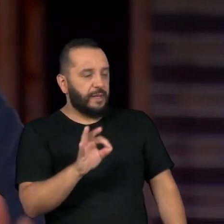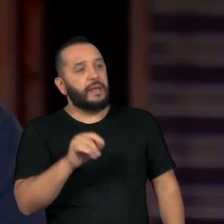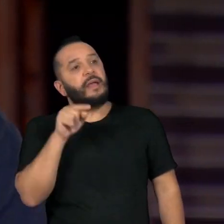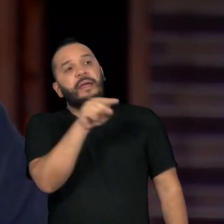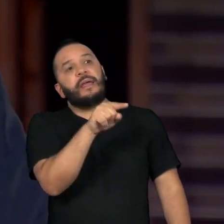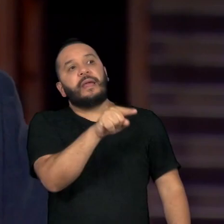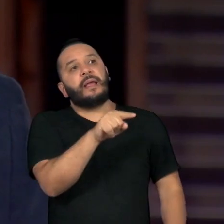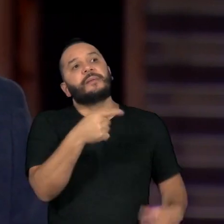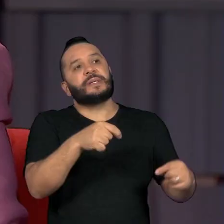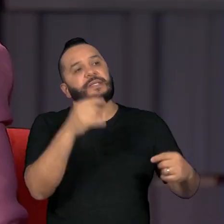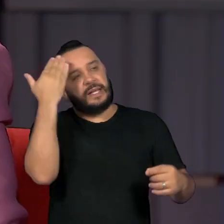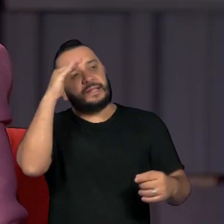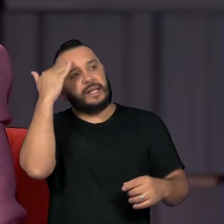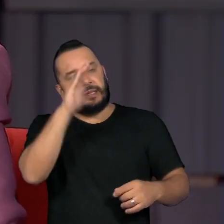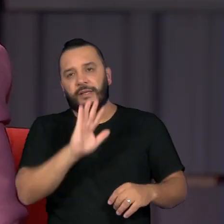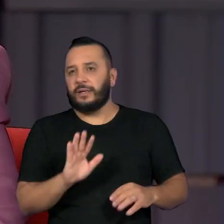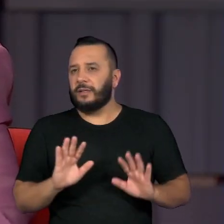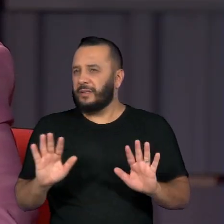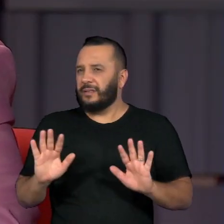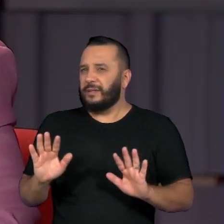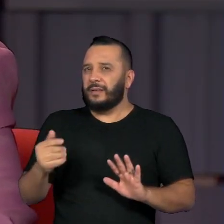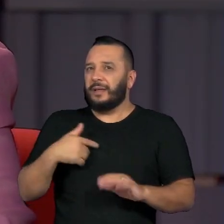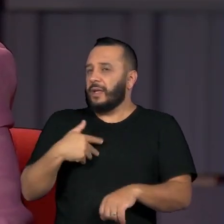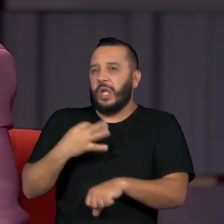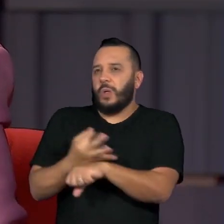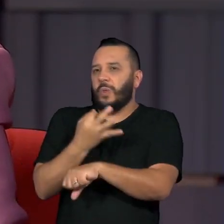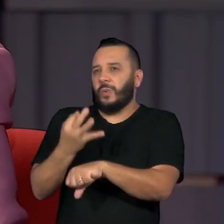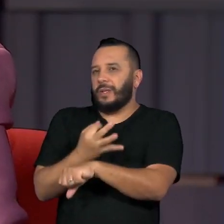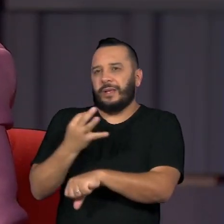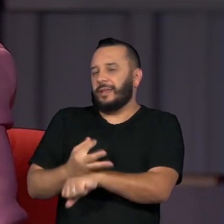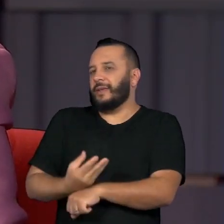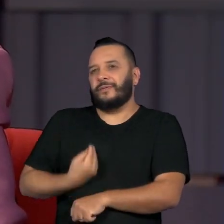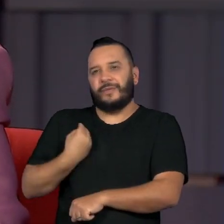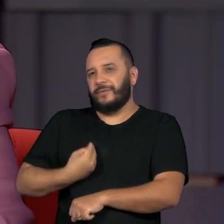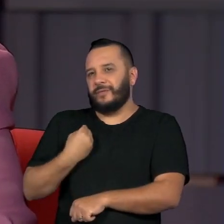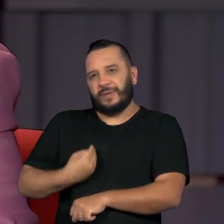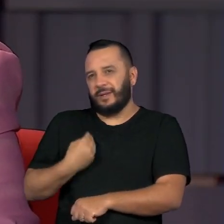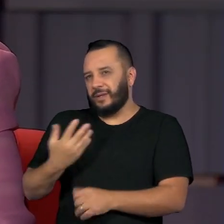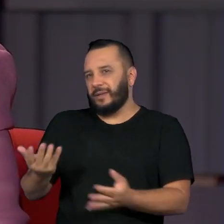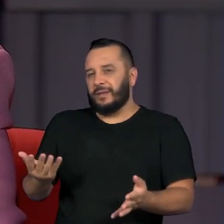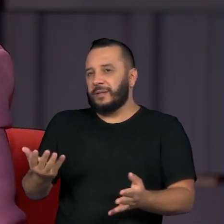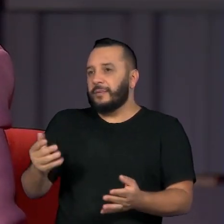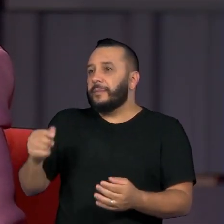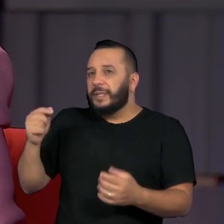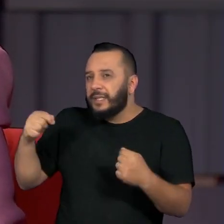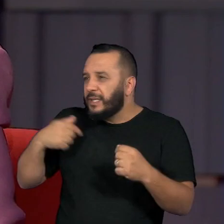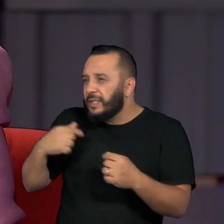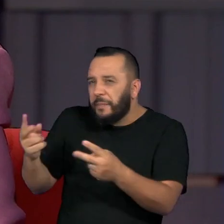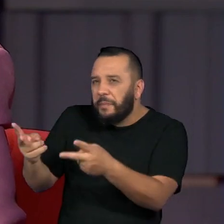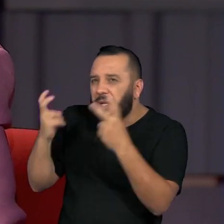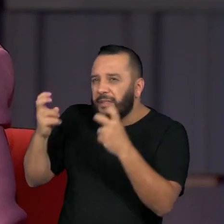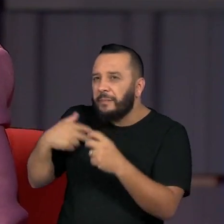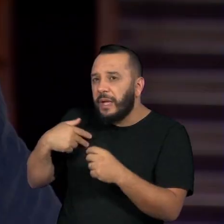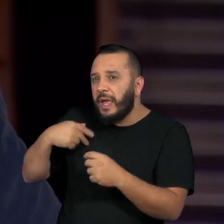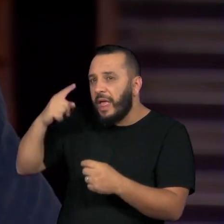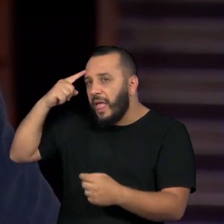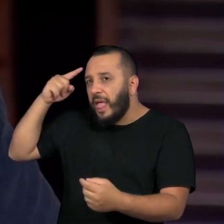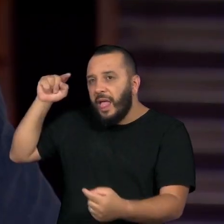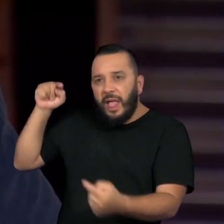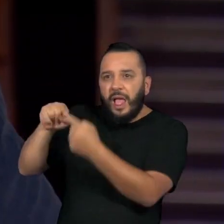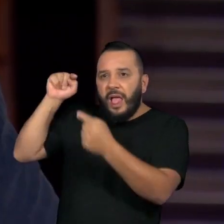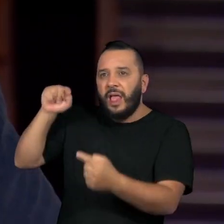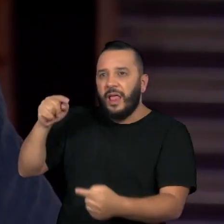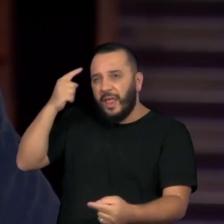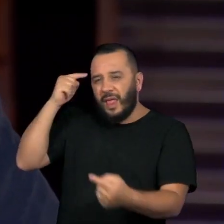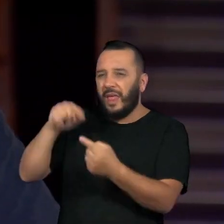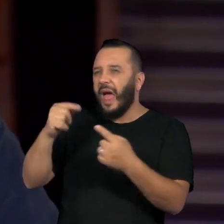teria que ter entendido. Ele fala, gente, eu não aguentaria viver desse jeito, tendo que adivinhar coisas, tendo que julgar. Ai, não,